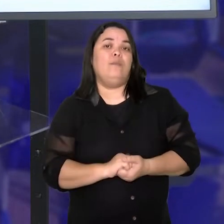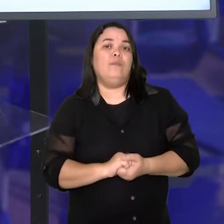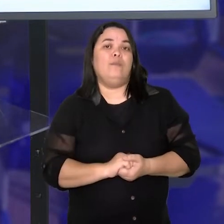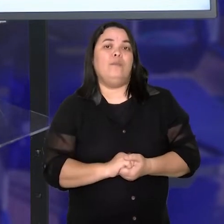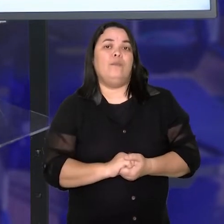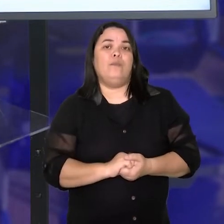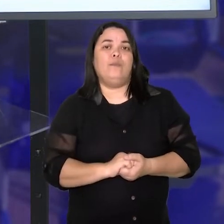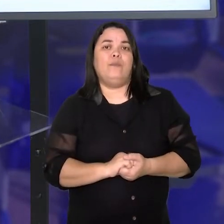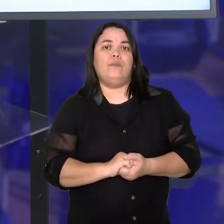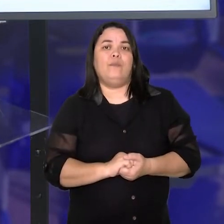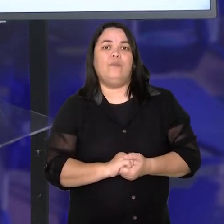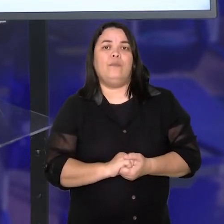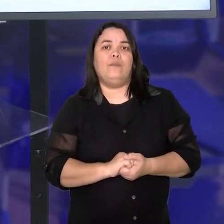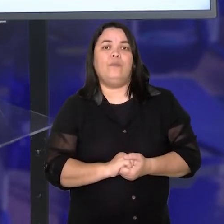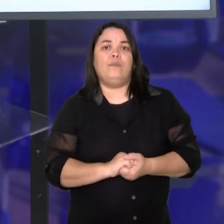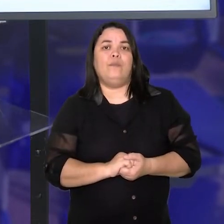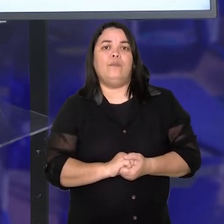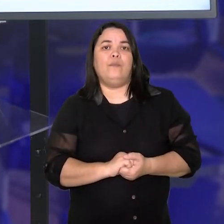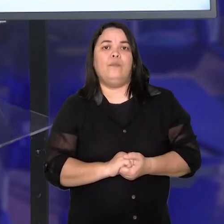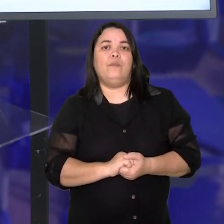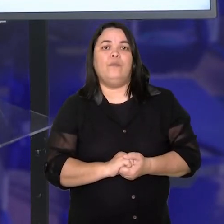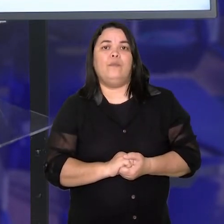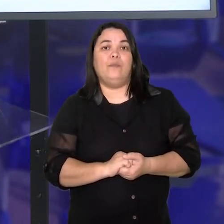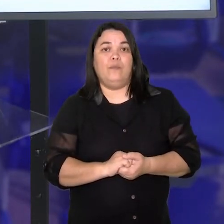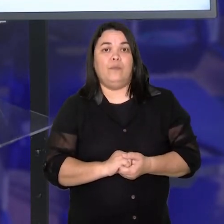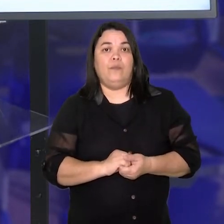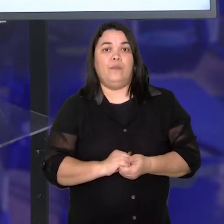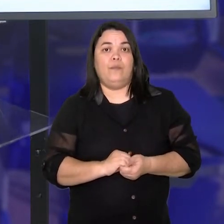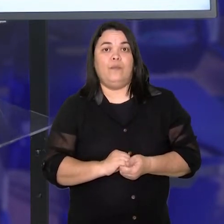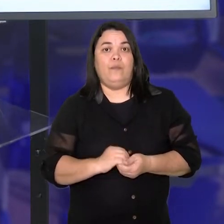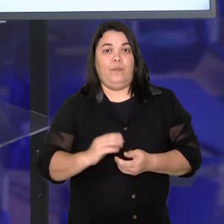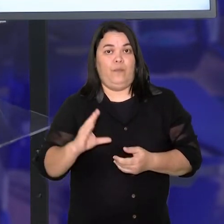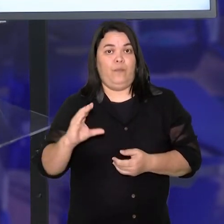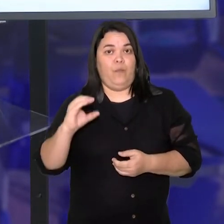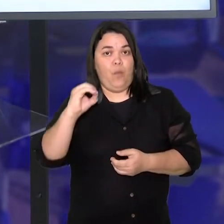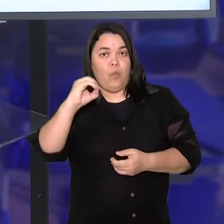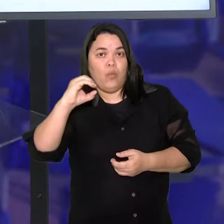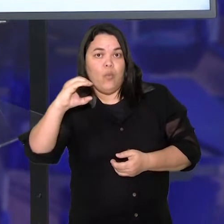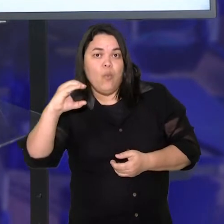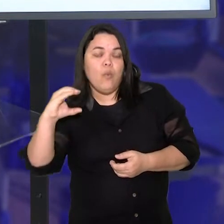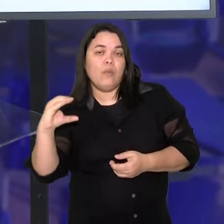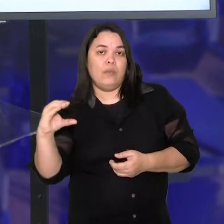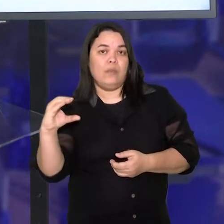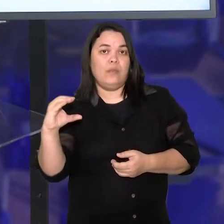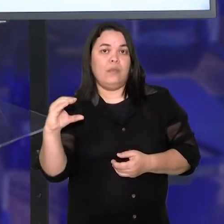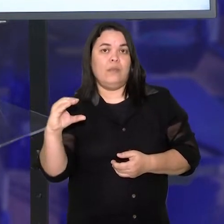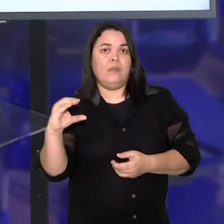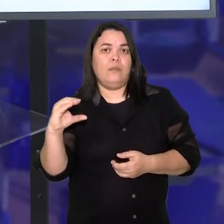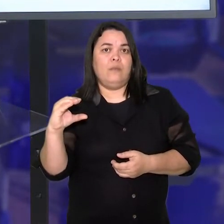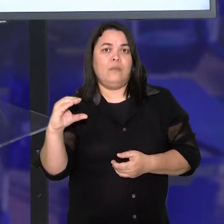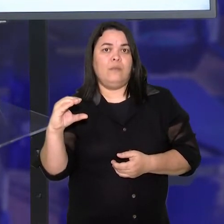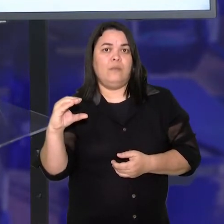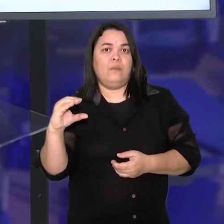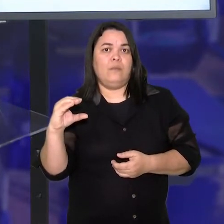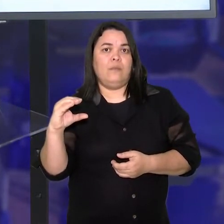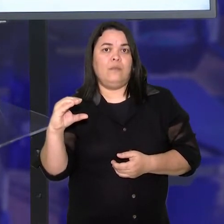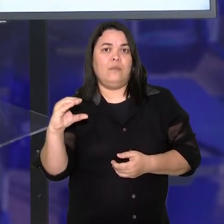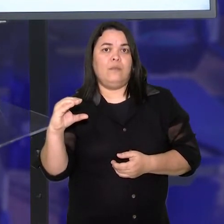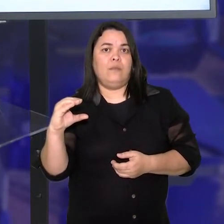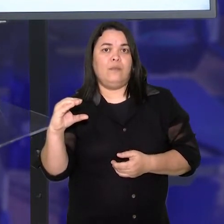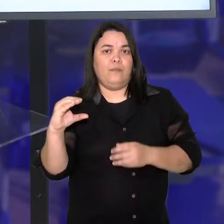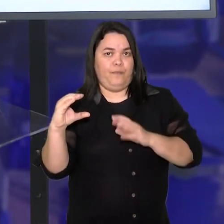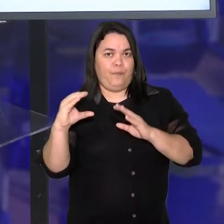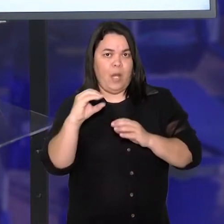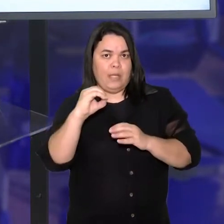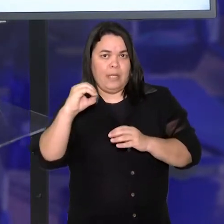você vai perceber é que isso não pode estar muito diferente, né, do que a gente